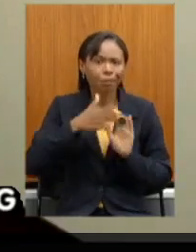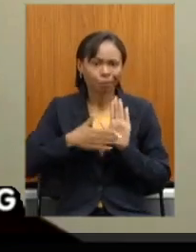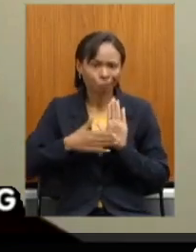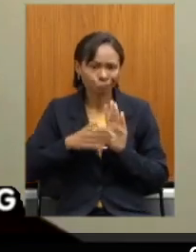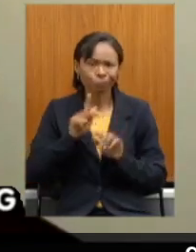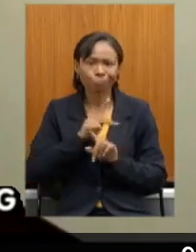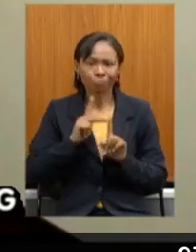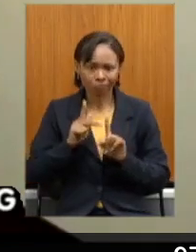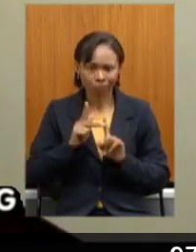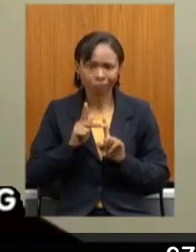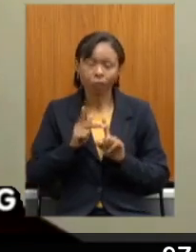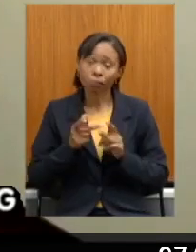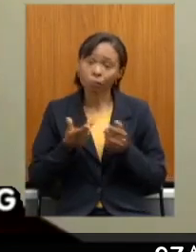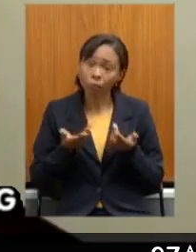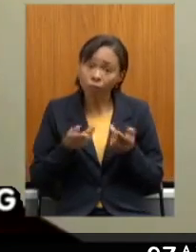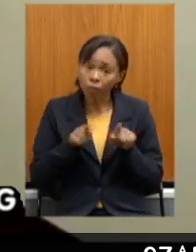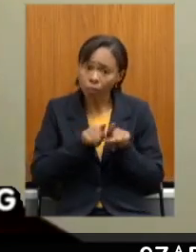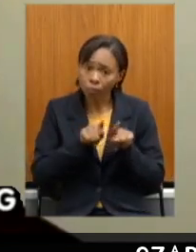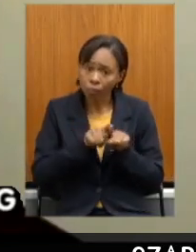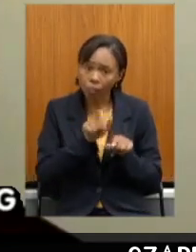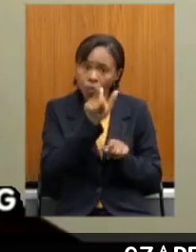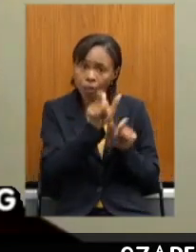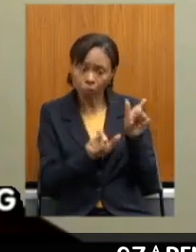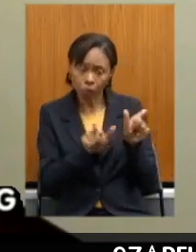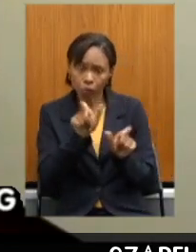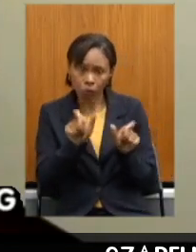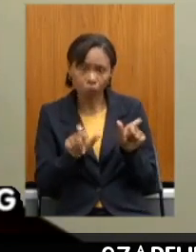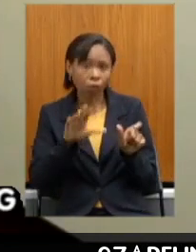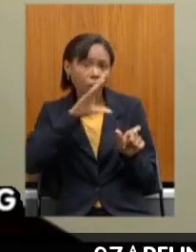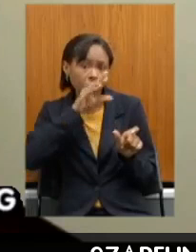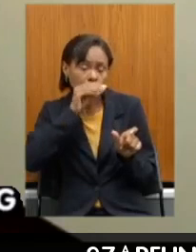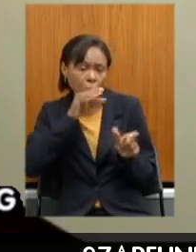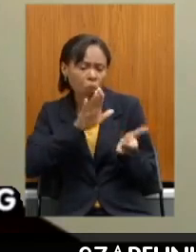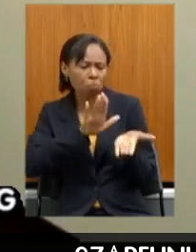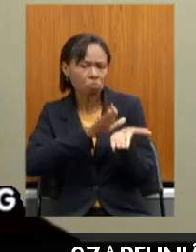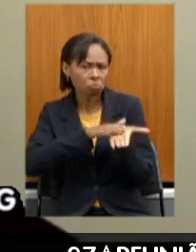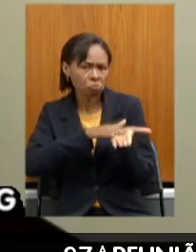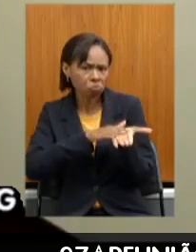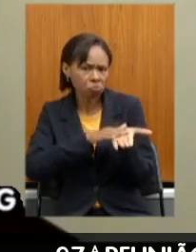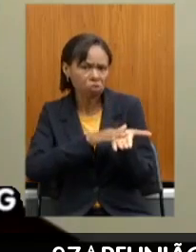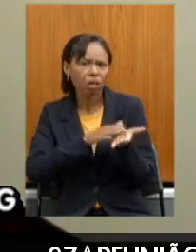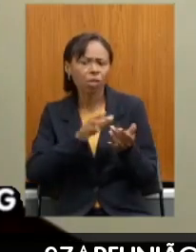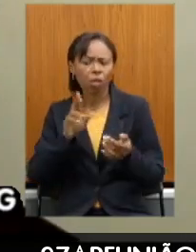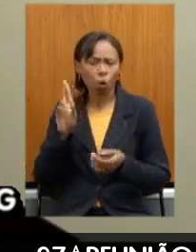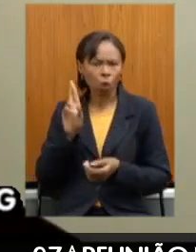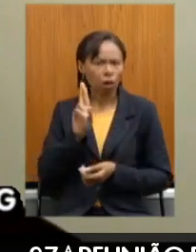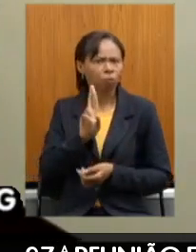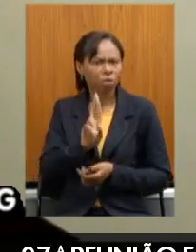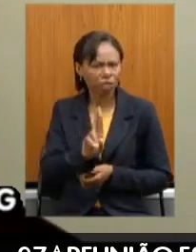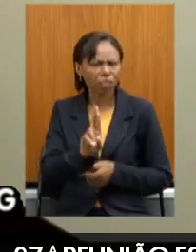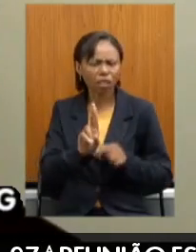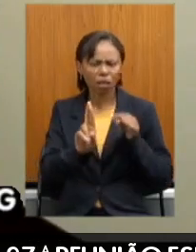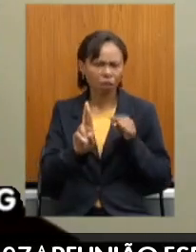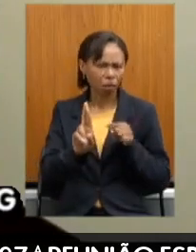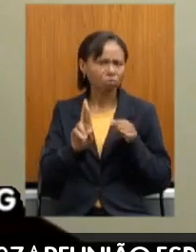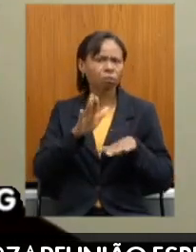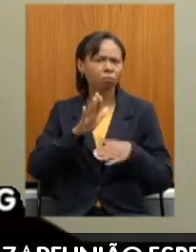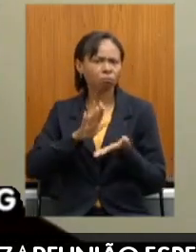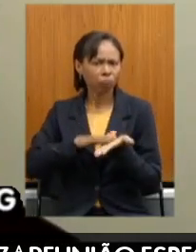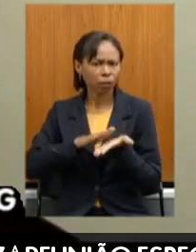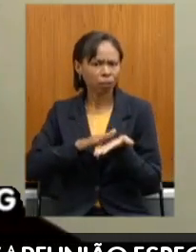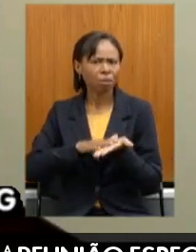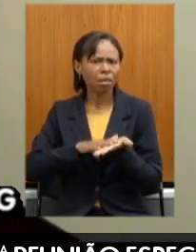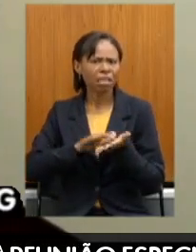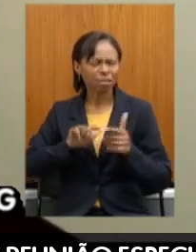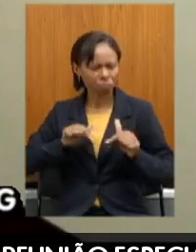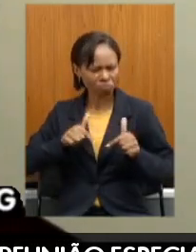Parabenizo também os servidores e seus representantes, que se mobilizaram, mesmo na pandemia, em defesa